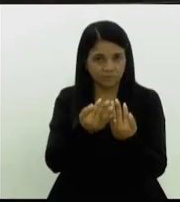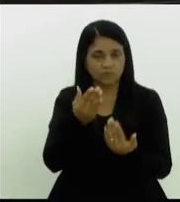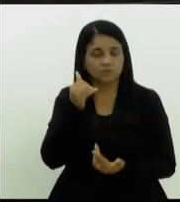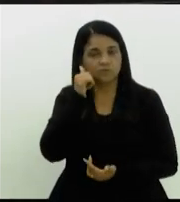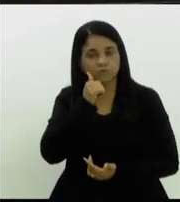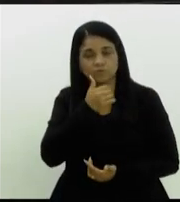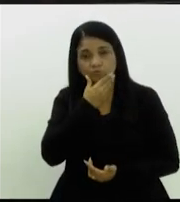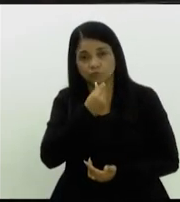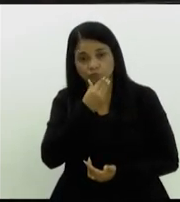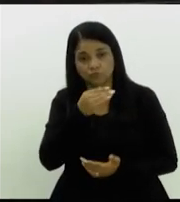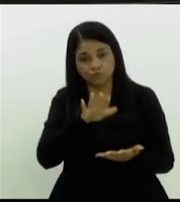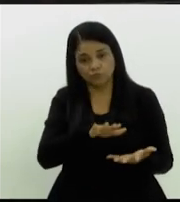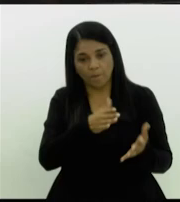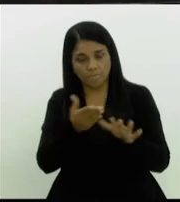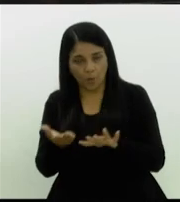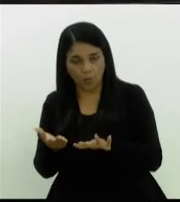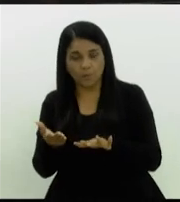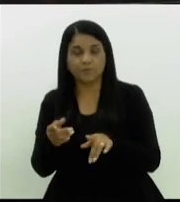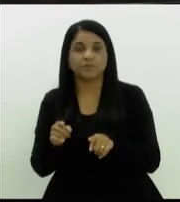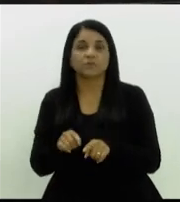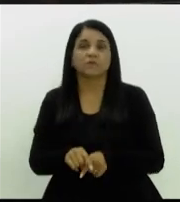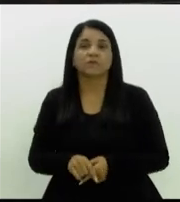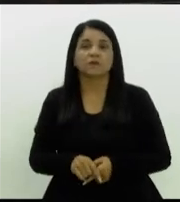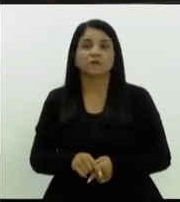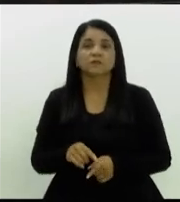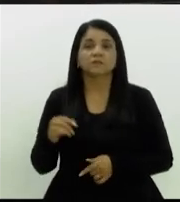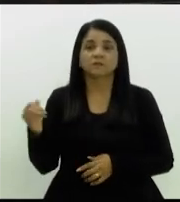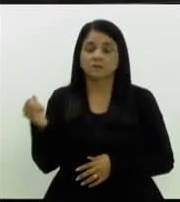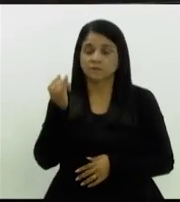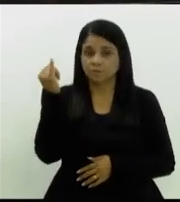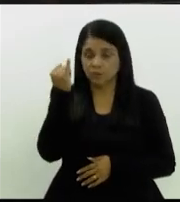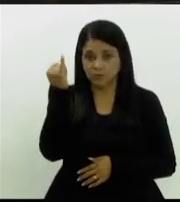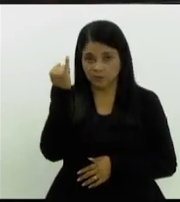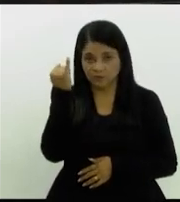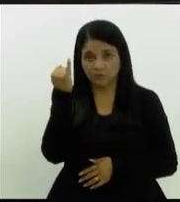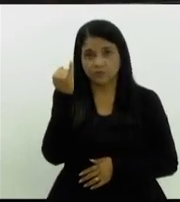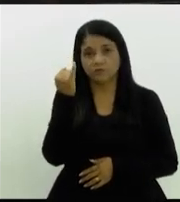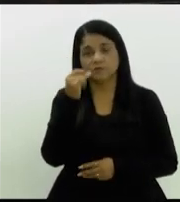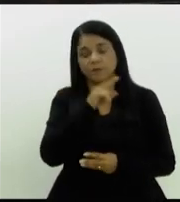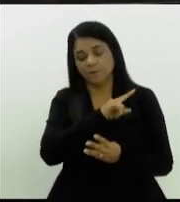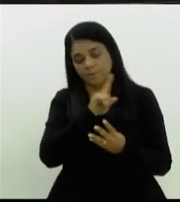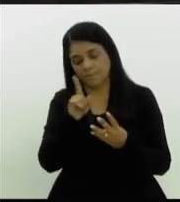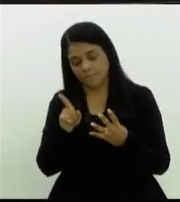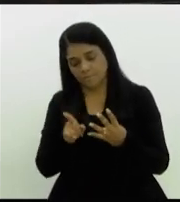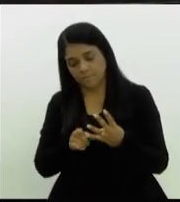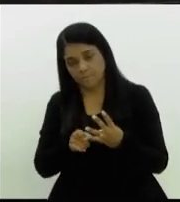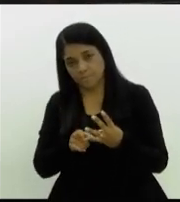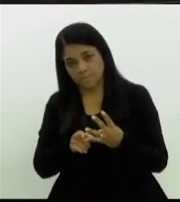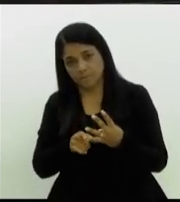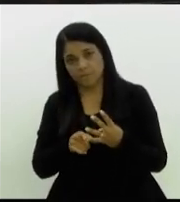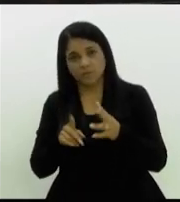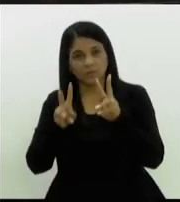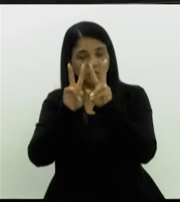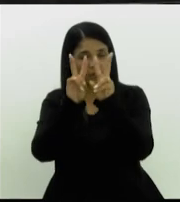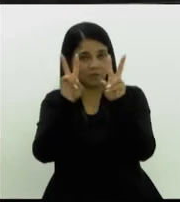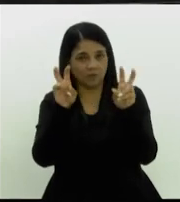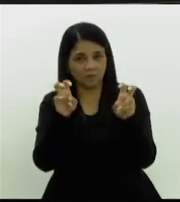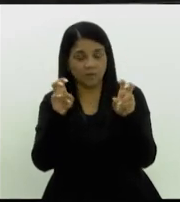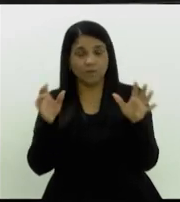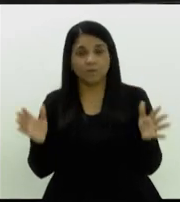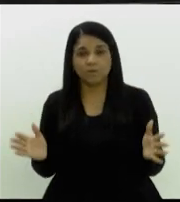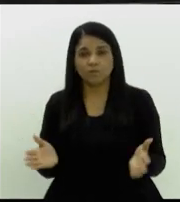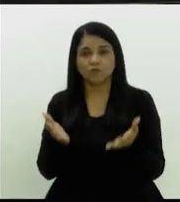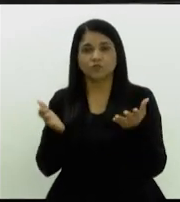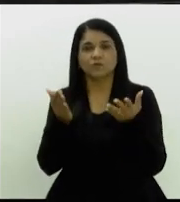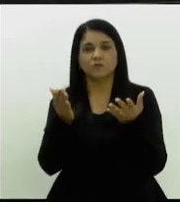que veio a óbito. E, por fim, e mais importante, eu quero aqui falar de um tema que foi a motivação, senhor presidente,